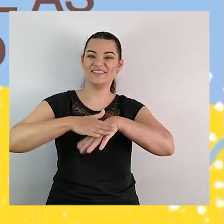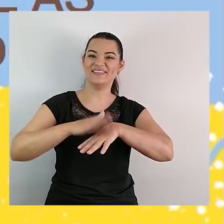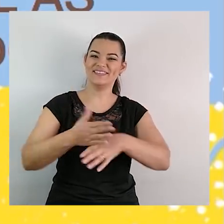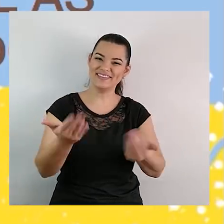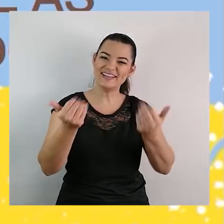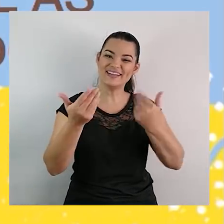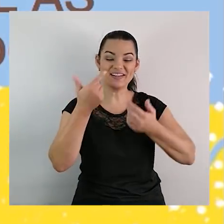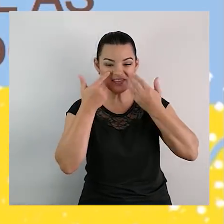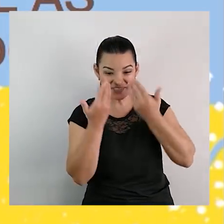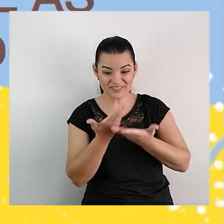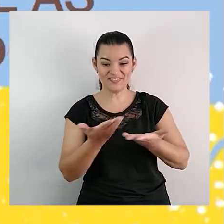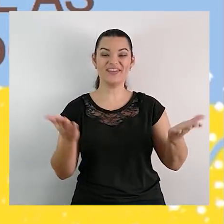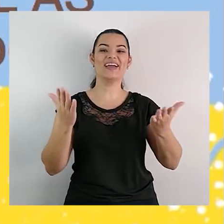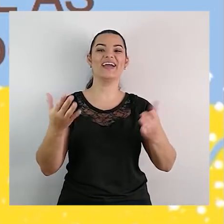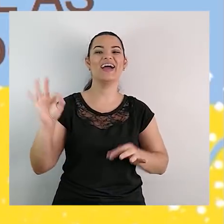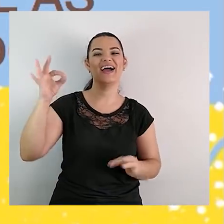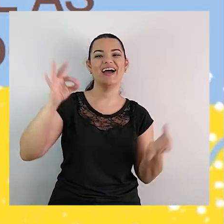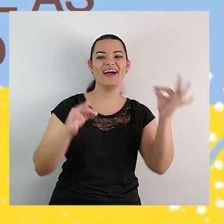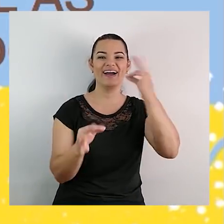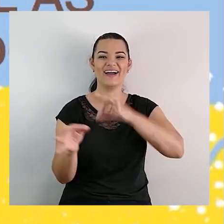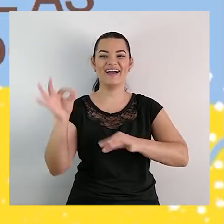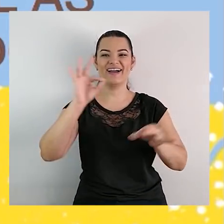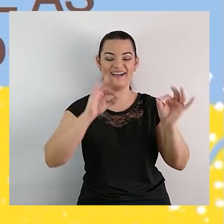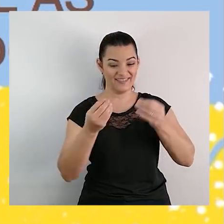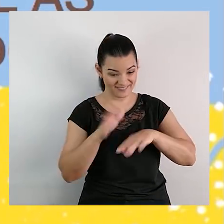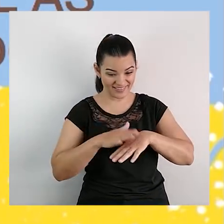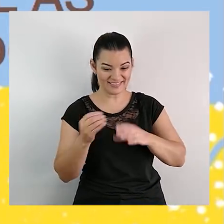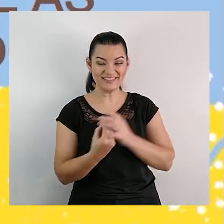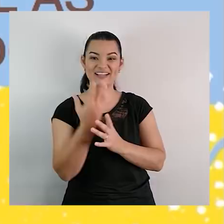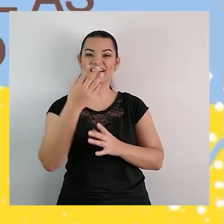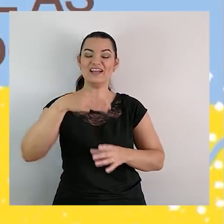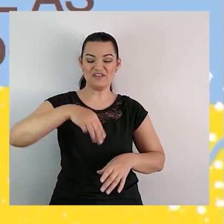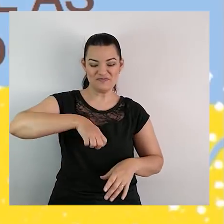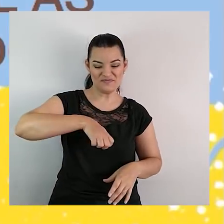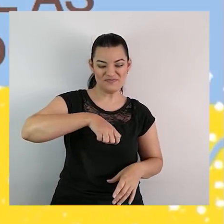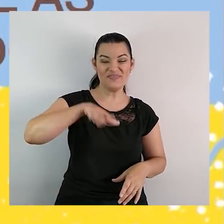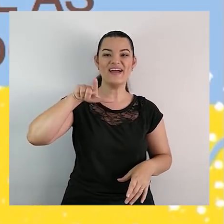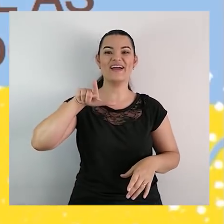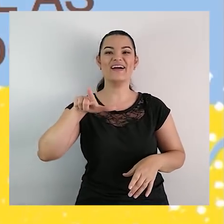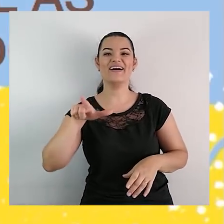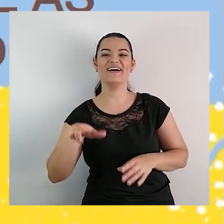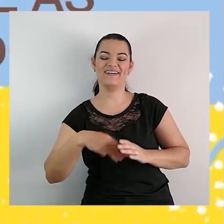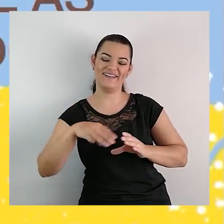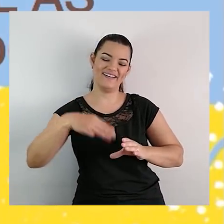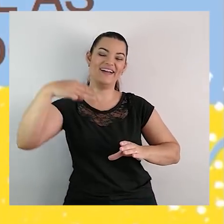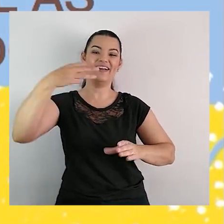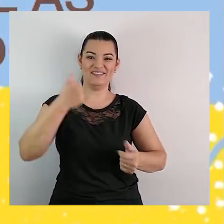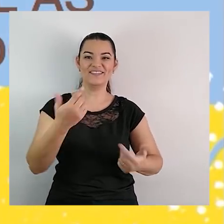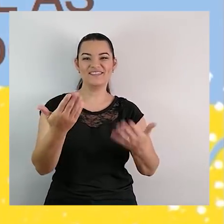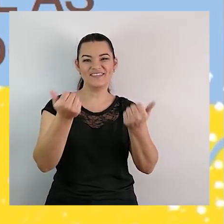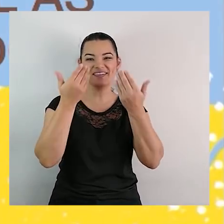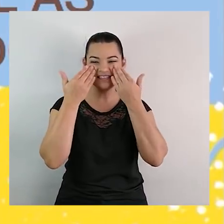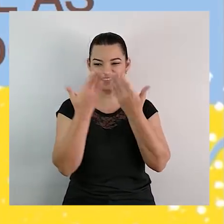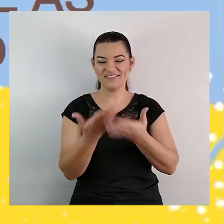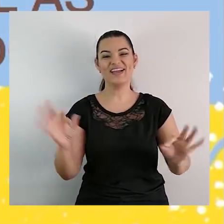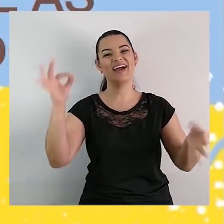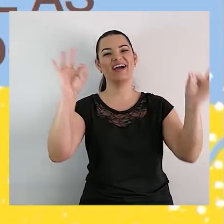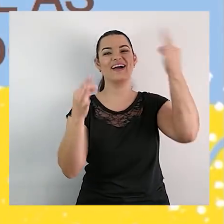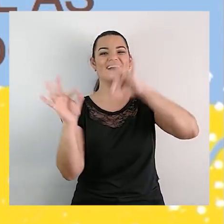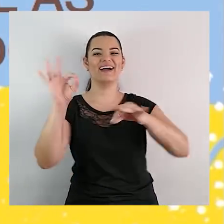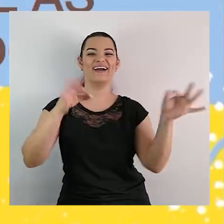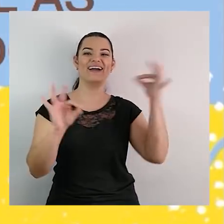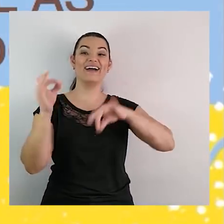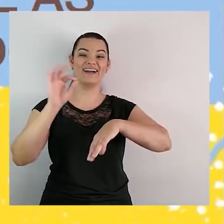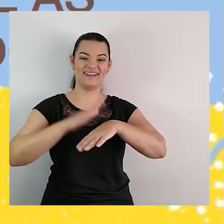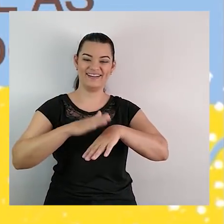céu. Venham ver como dão mel as abelhas do céu. Venham ver como dão mel as